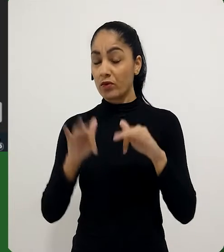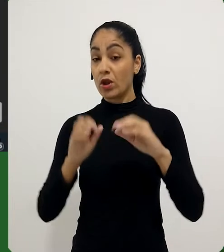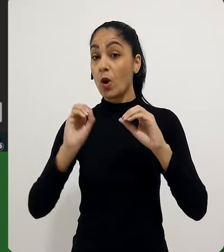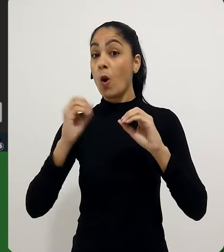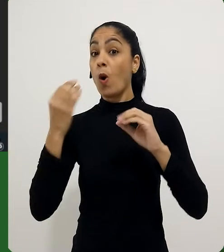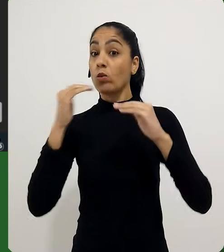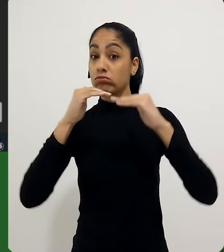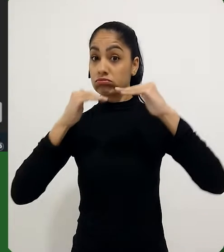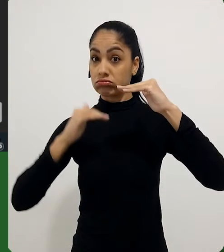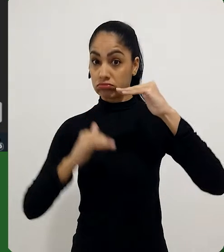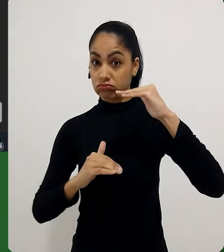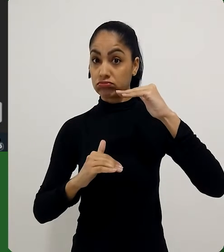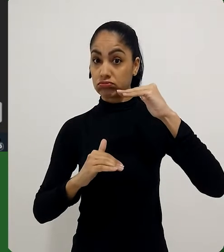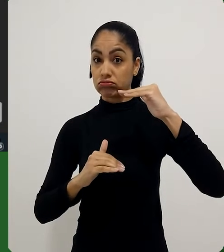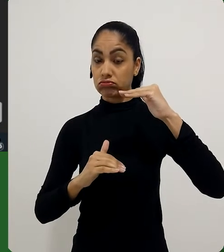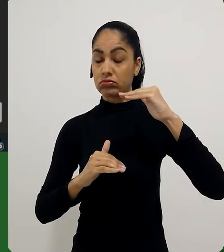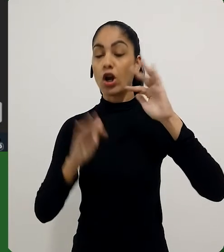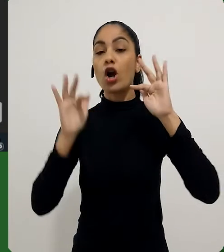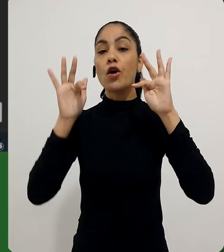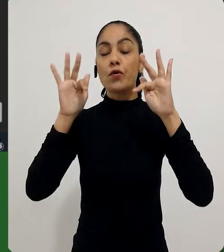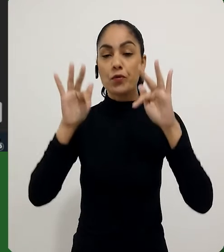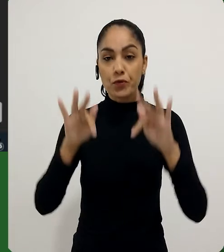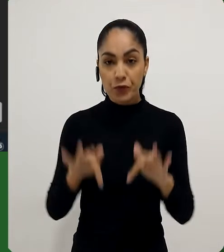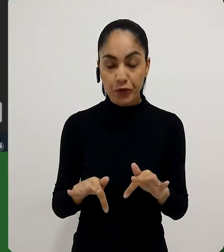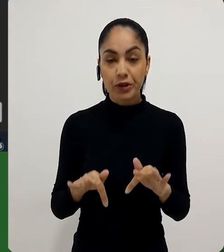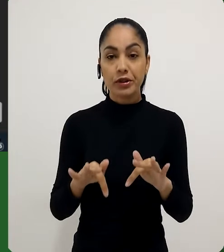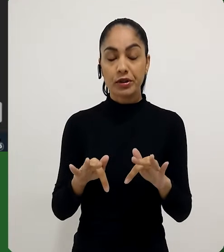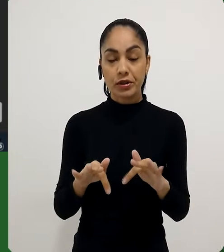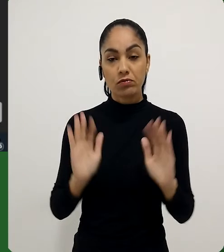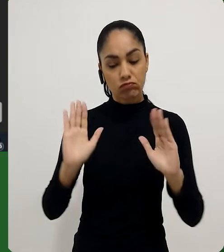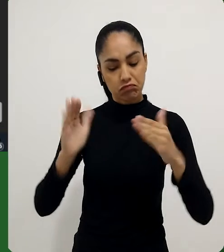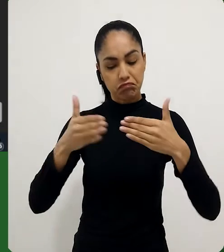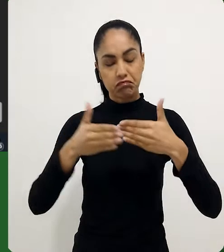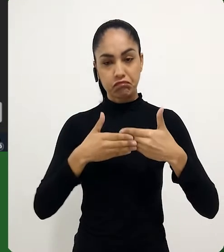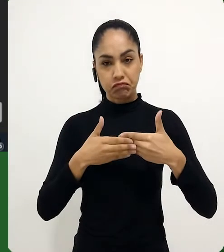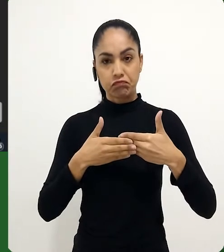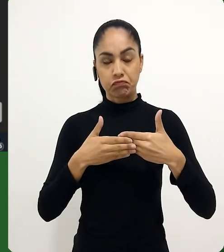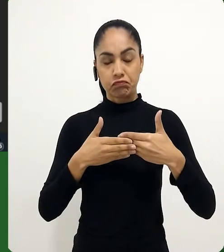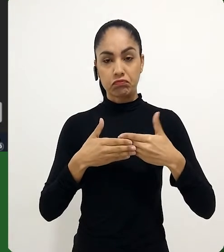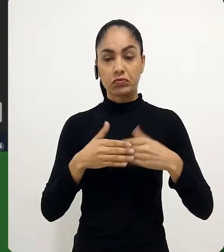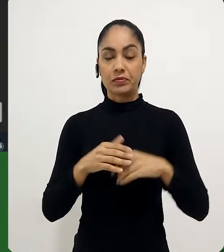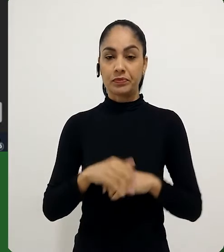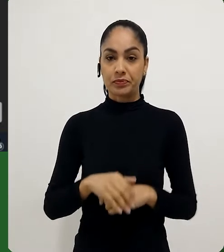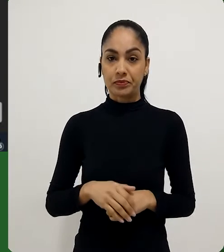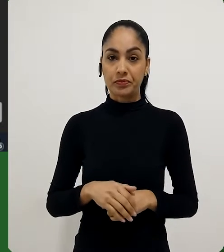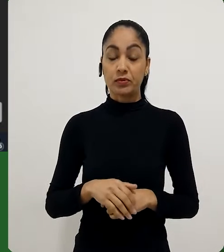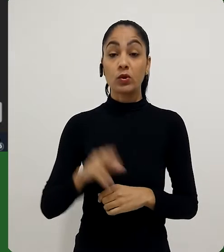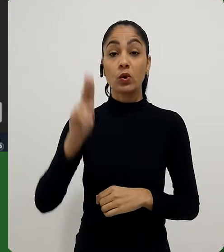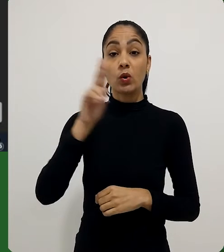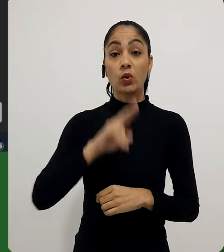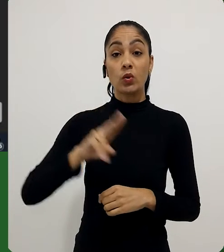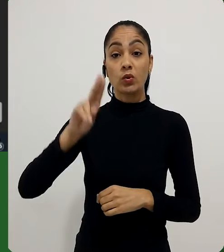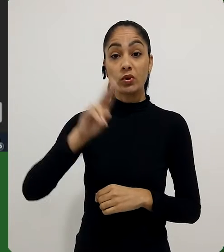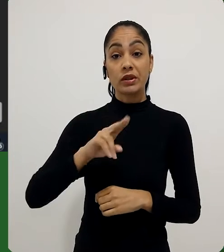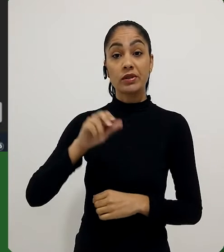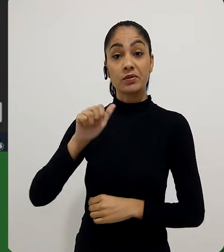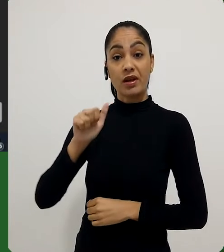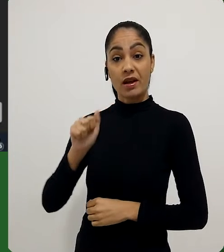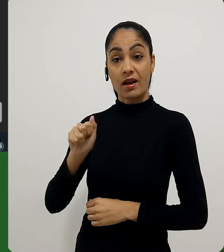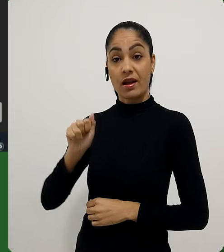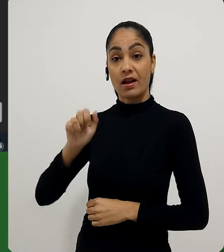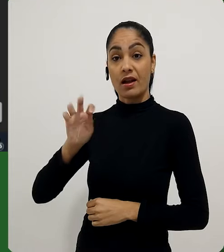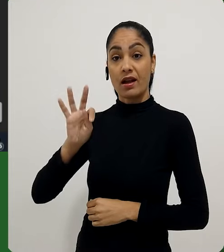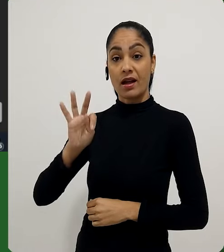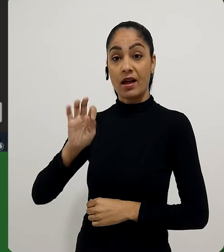grau de hierarquia que você ou inferior, você vai fazer o fecho da seguinte